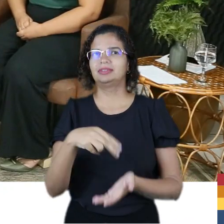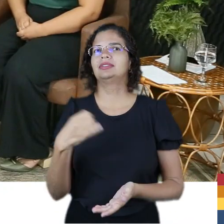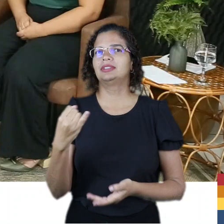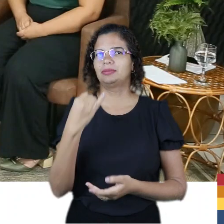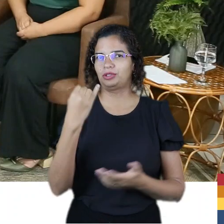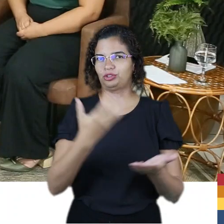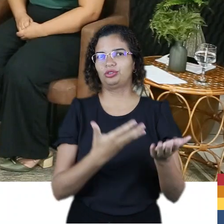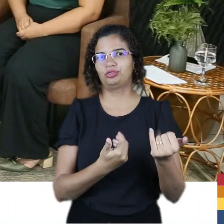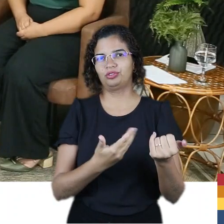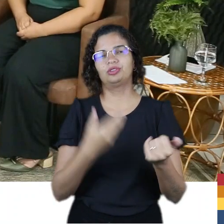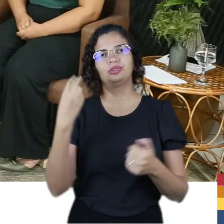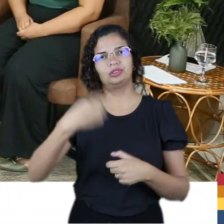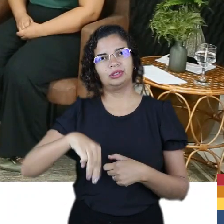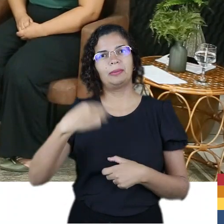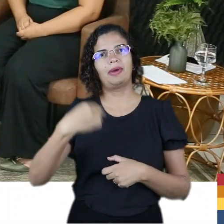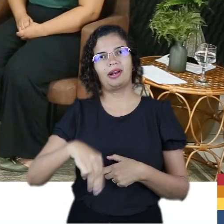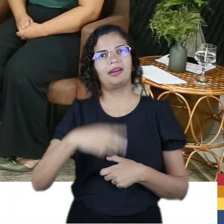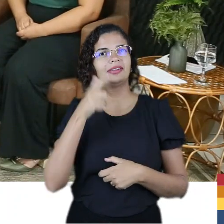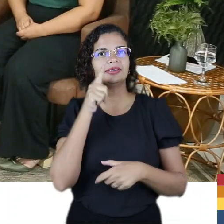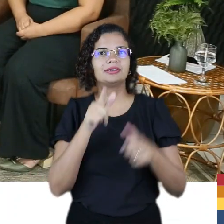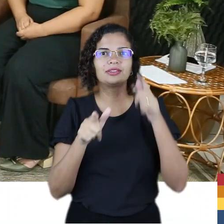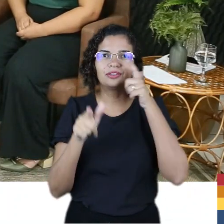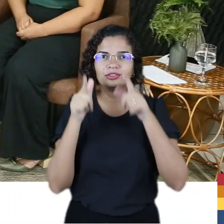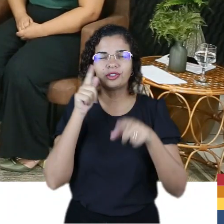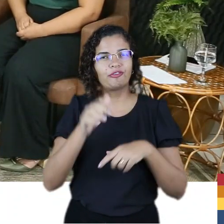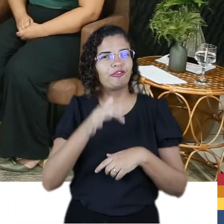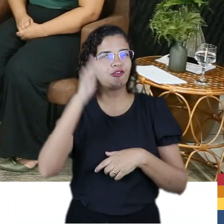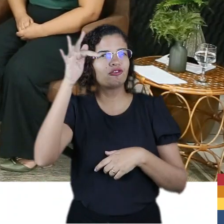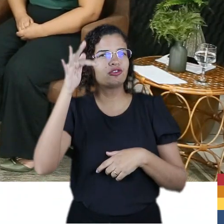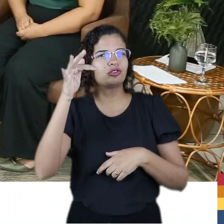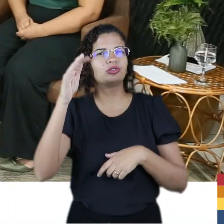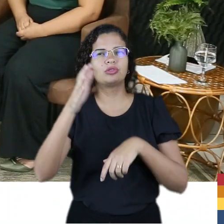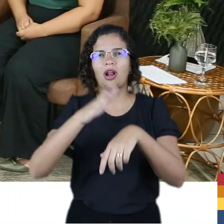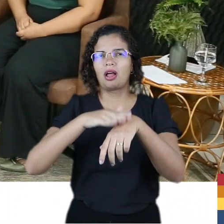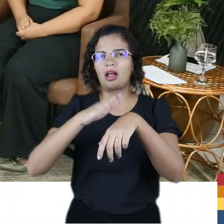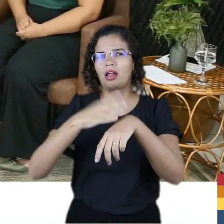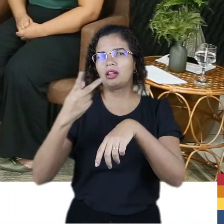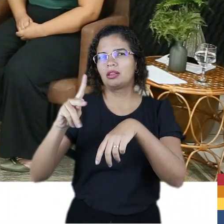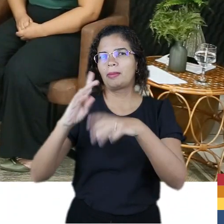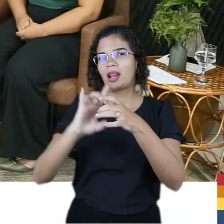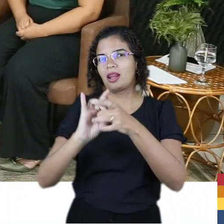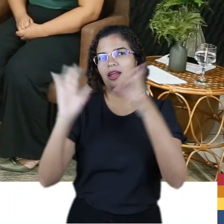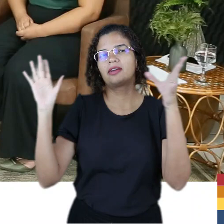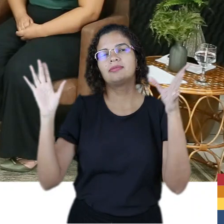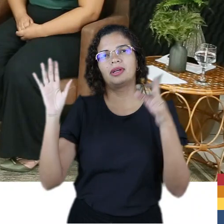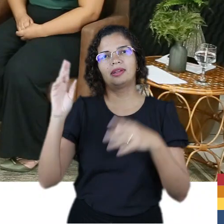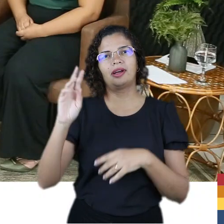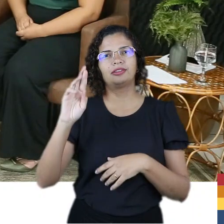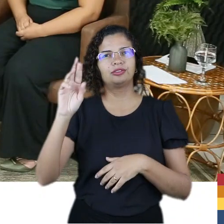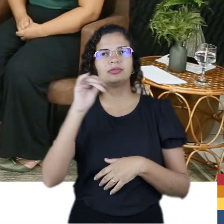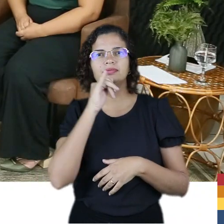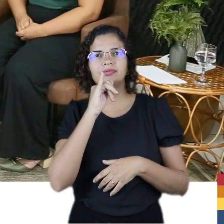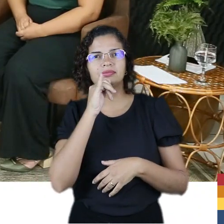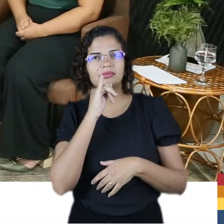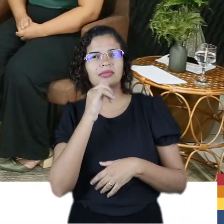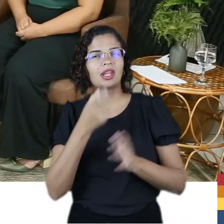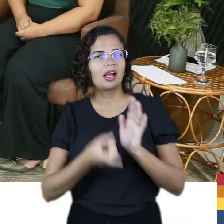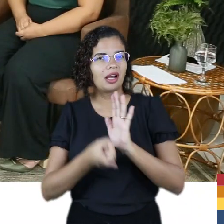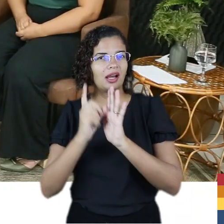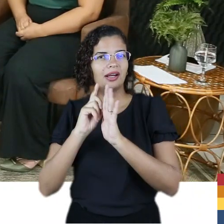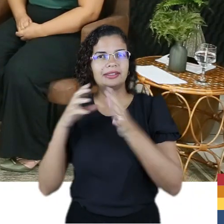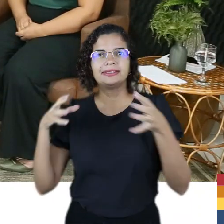emancipação a sua autonomia principalmente para aqueles como a gente comentou anteriormente estando uma conjuntura desfavorável e que às vezes